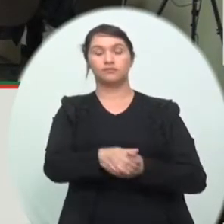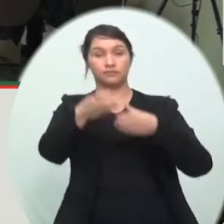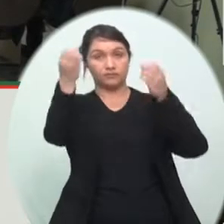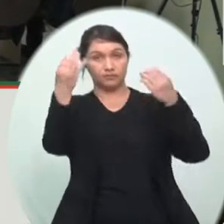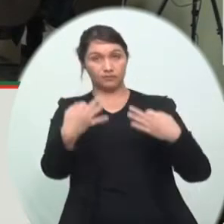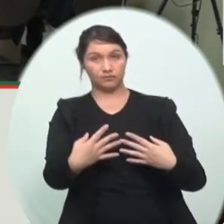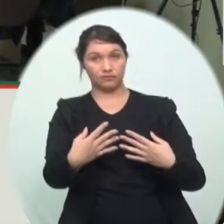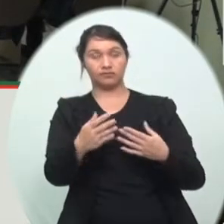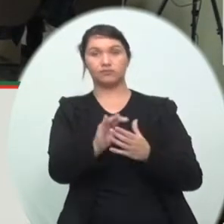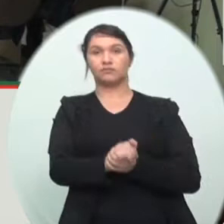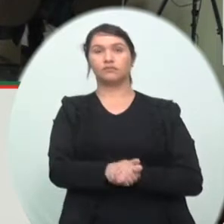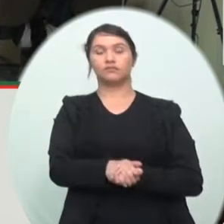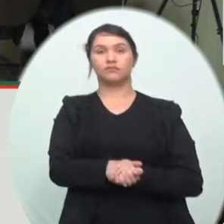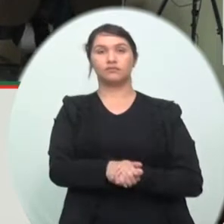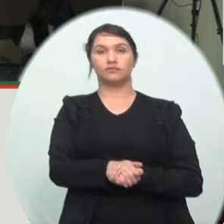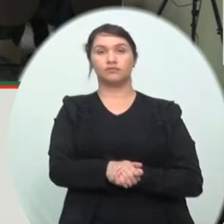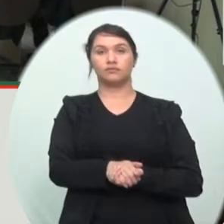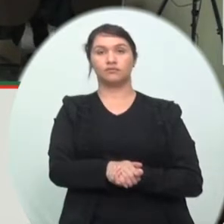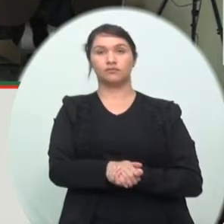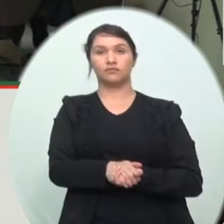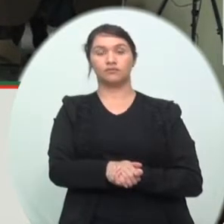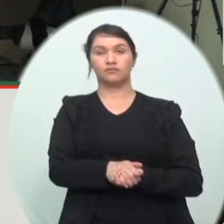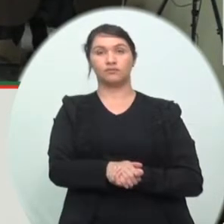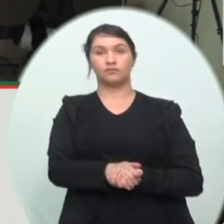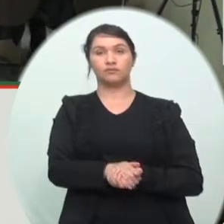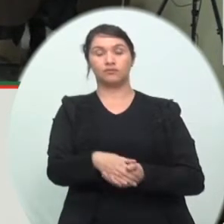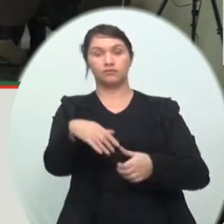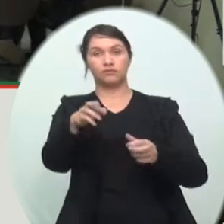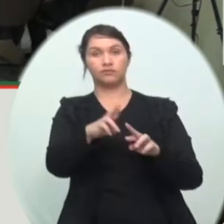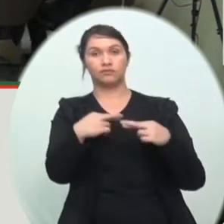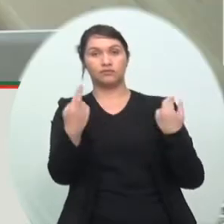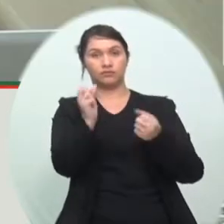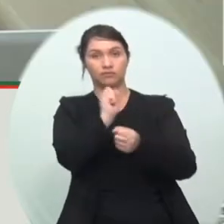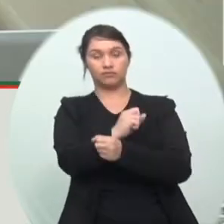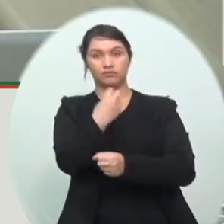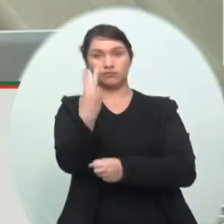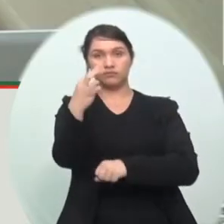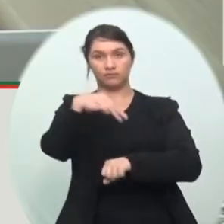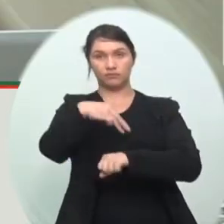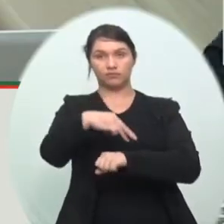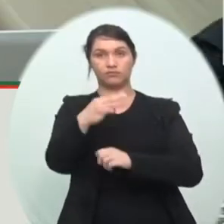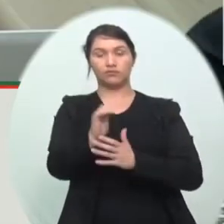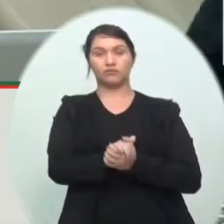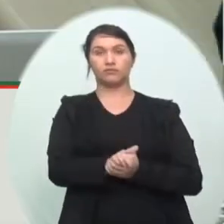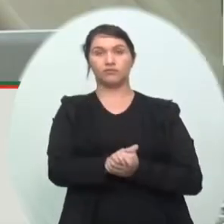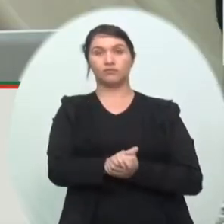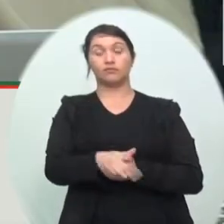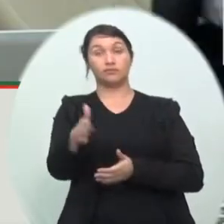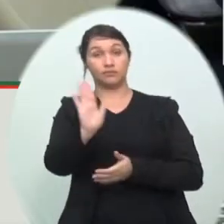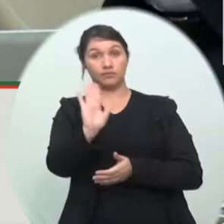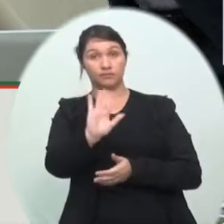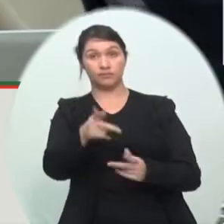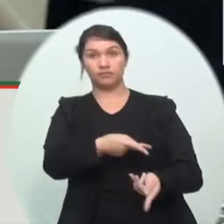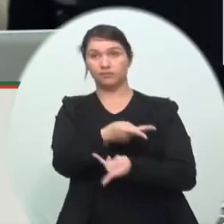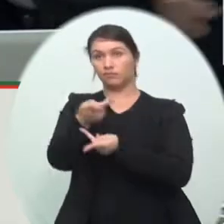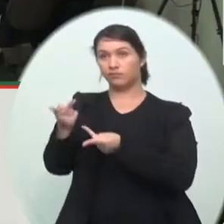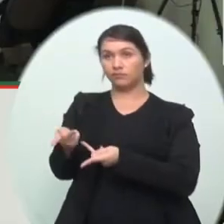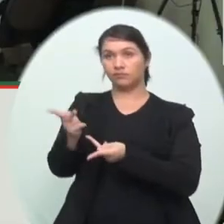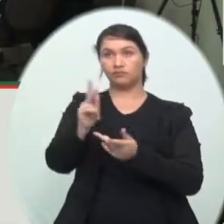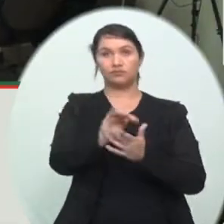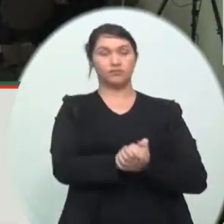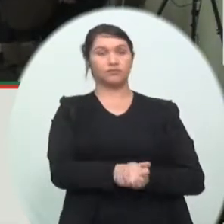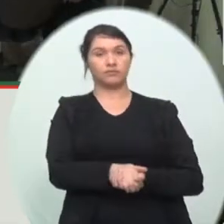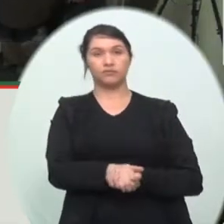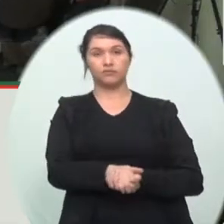apresentadas ao Valmor e ao Marinho. A sessão está suspensa por até 2 minutos, para que possamos se despedir dos convidados.